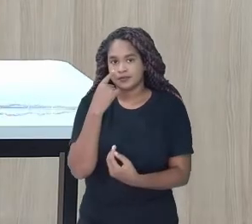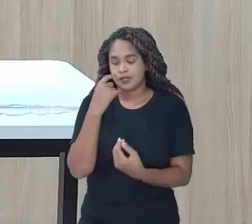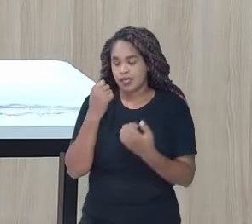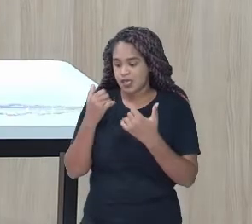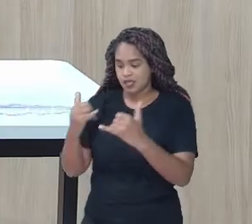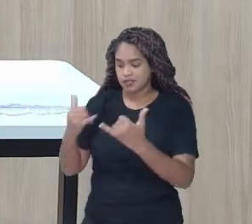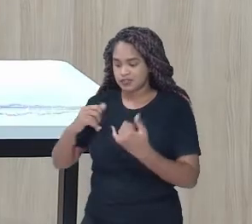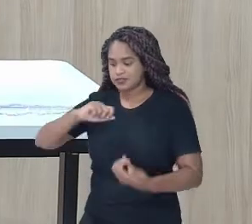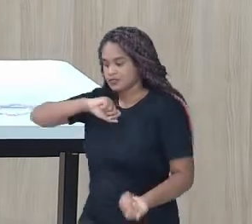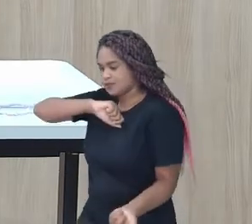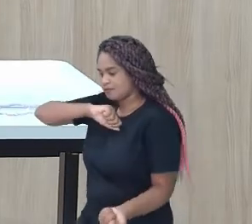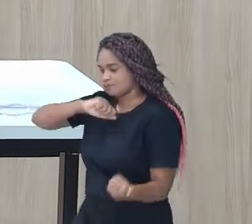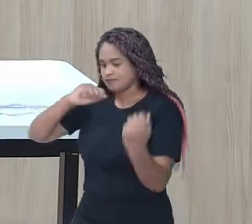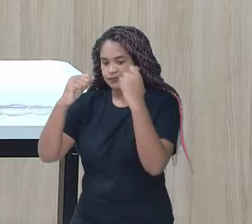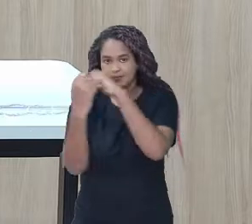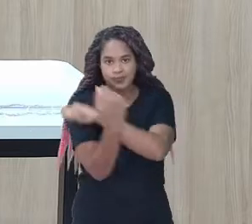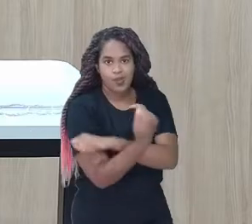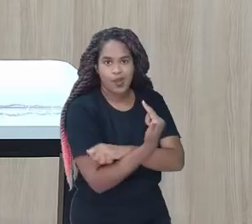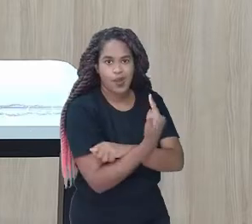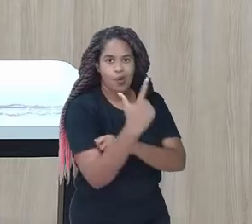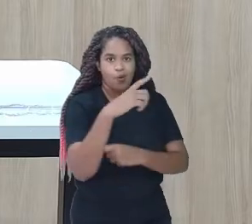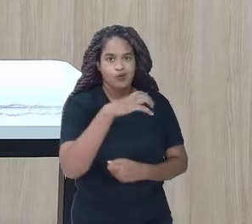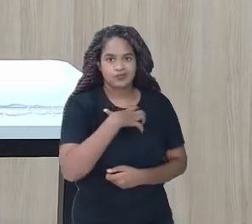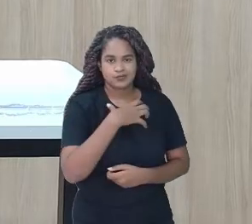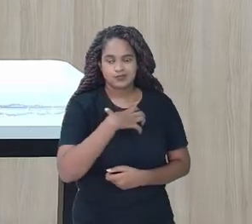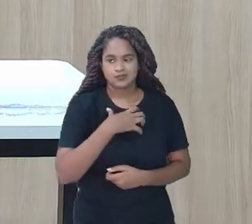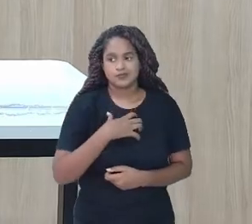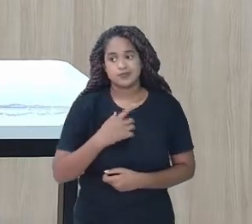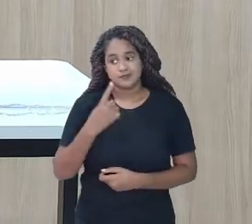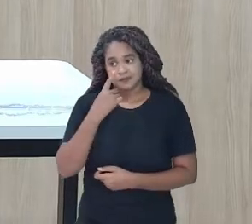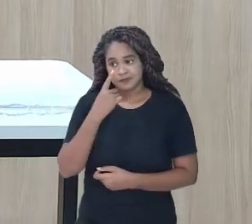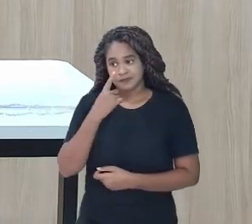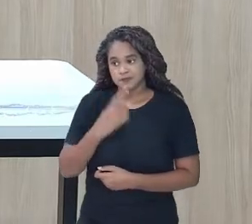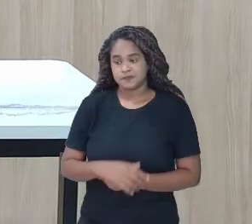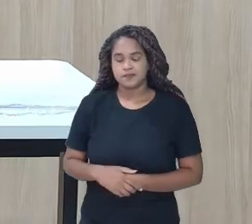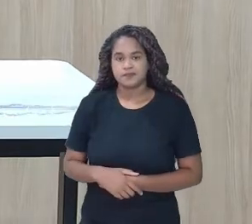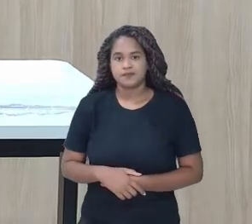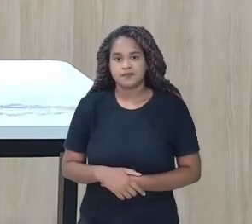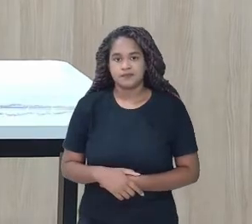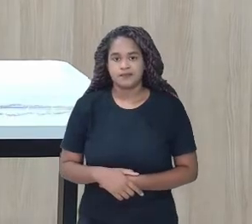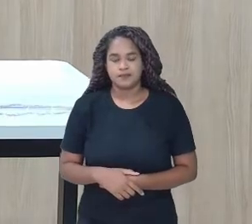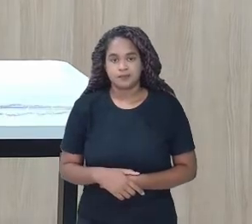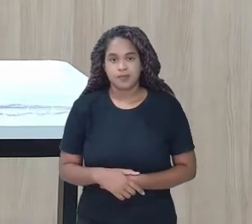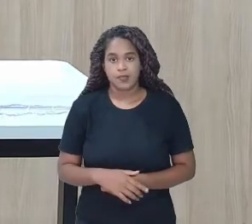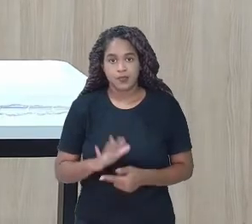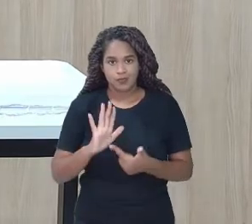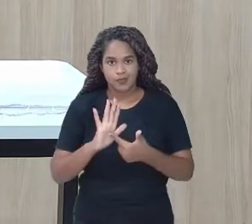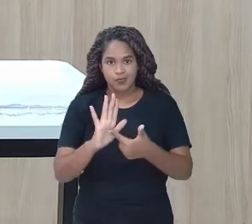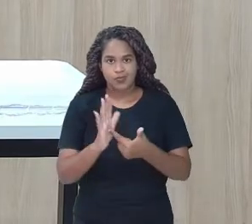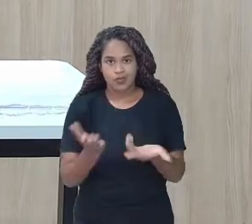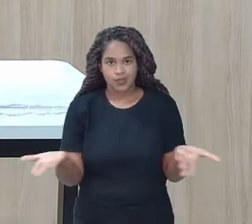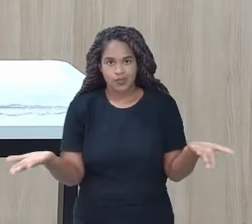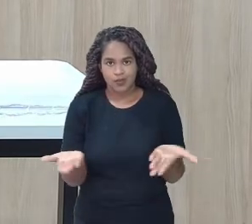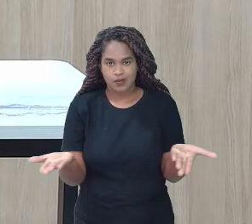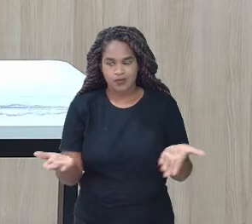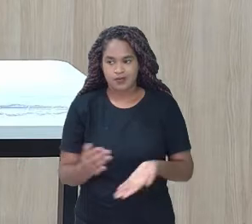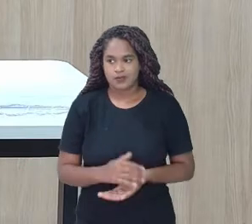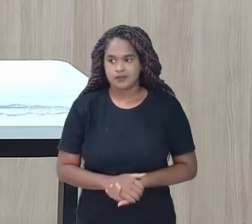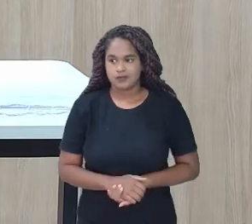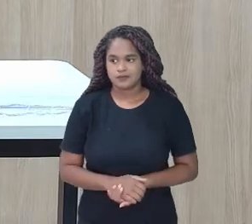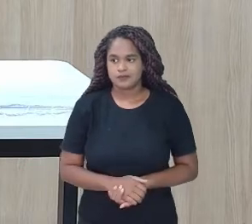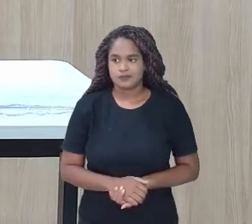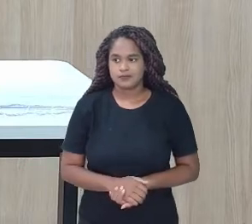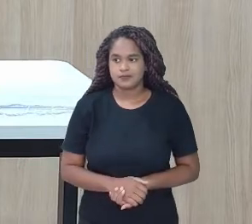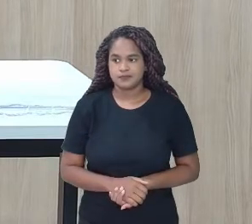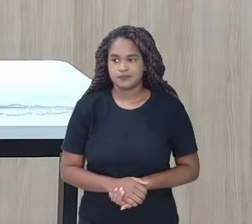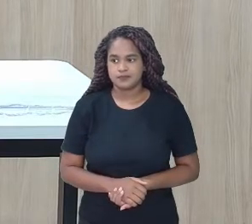também a energia, não é? Ela está aqui, vou colocar aqui para que vocês possam ver, não é? E aqui eu